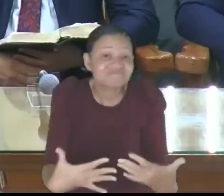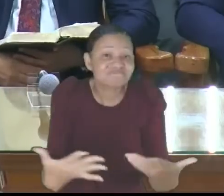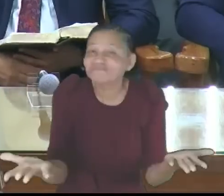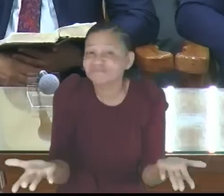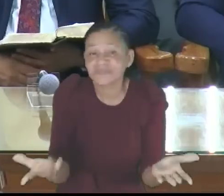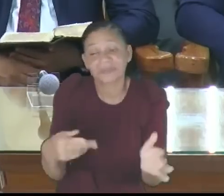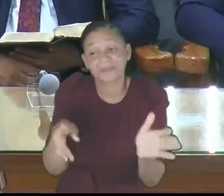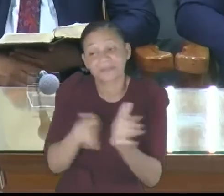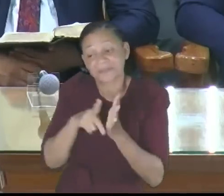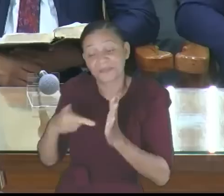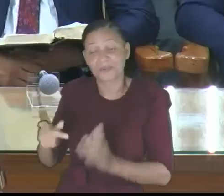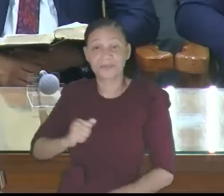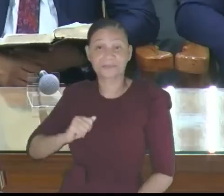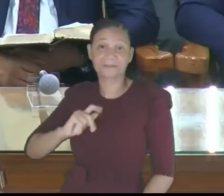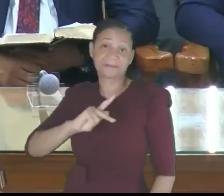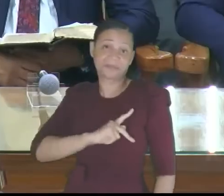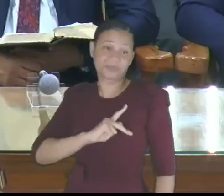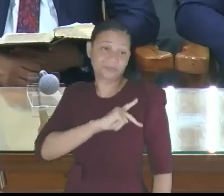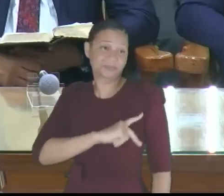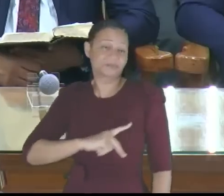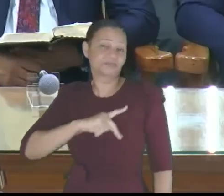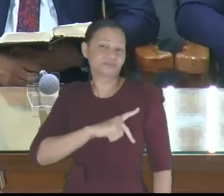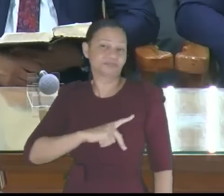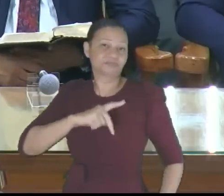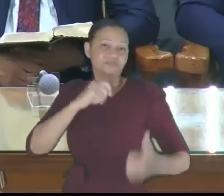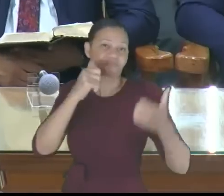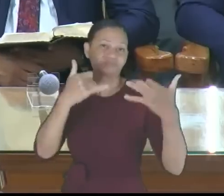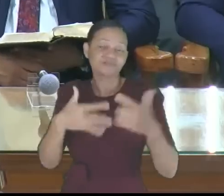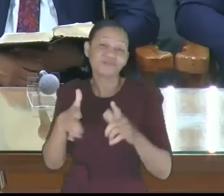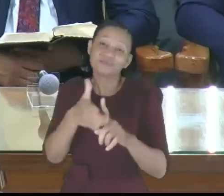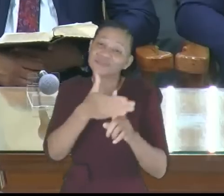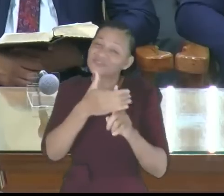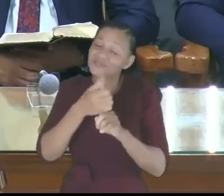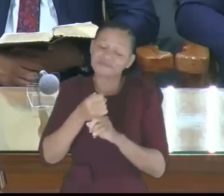o próprio apóstolo São Paulo, ele disse que é mistério.